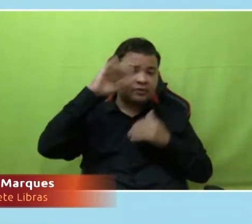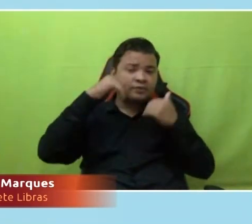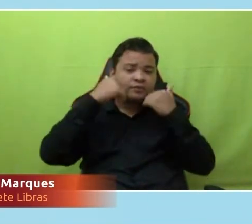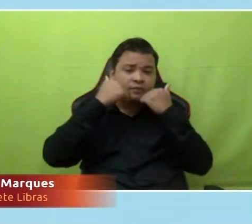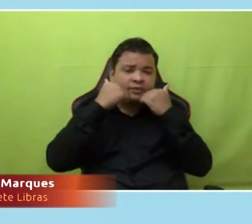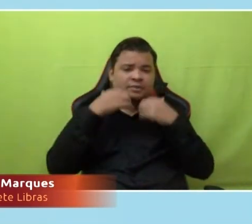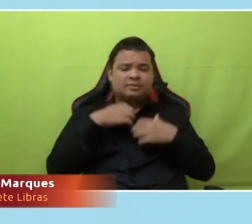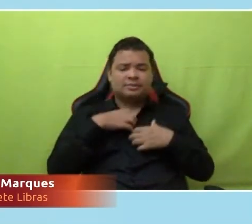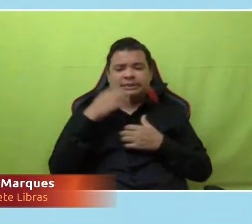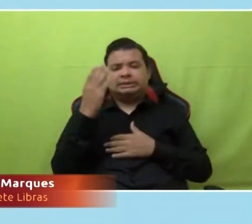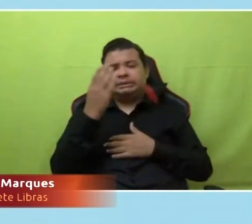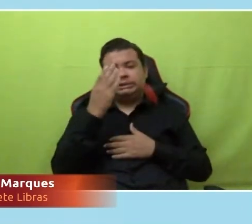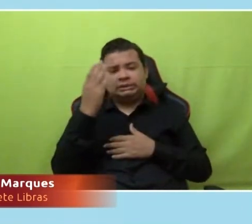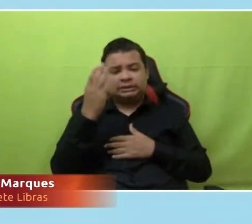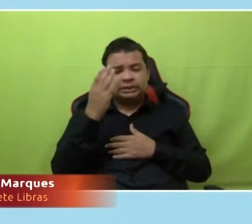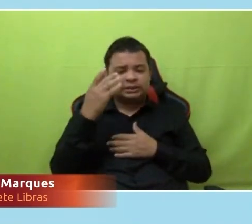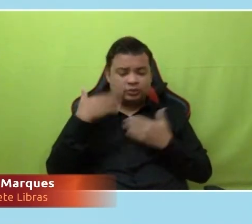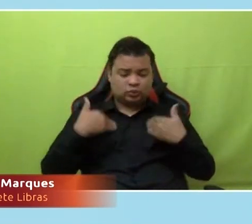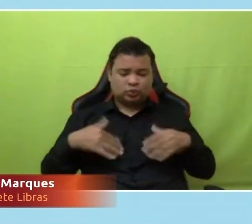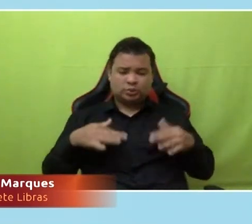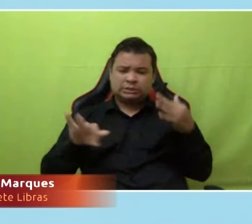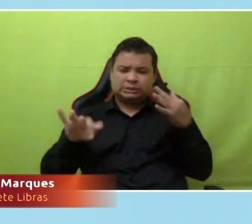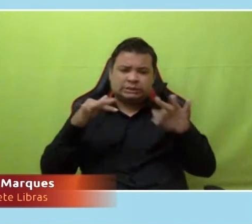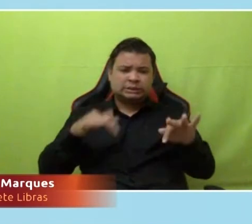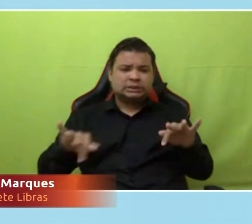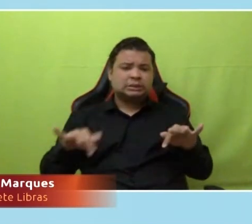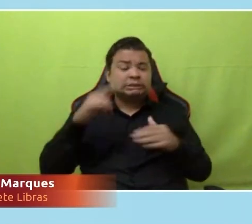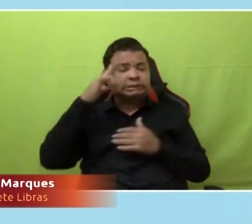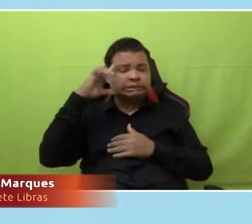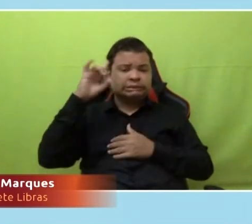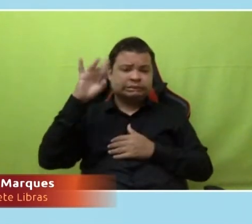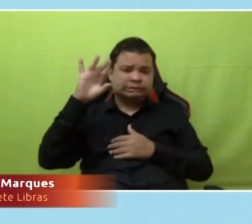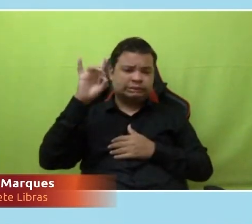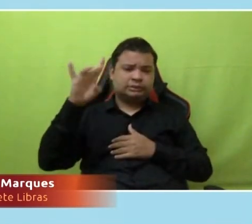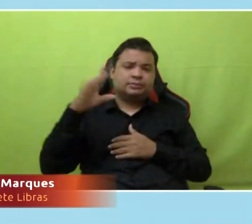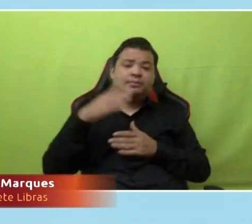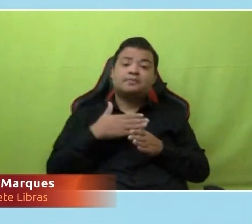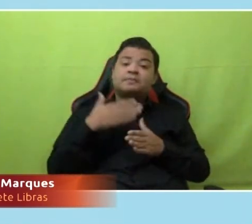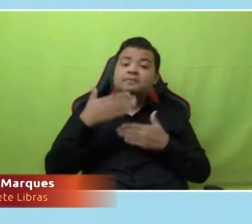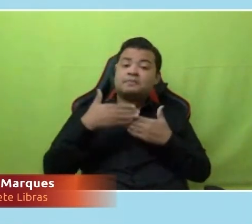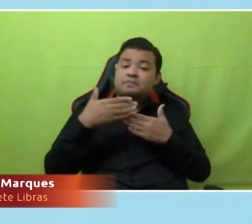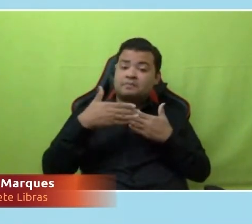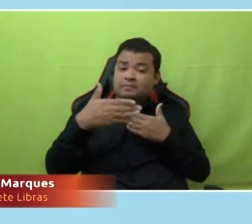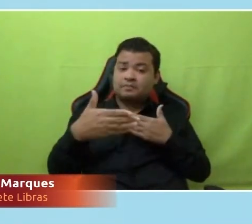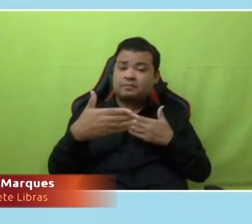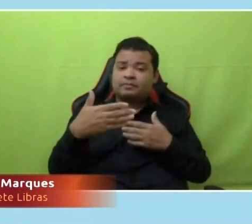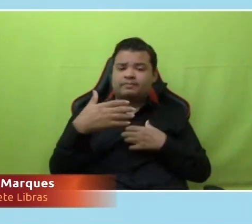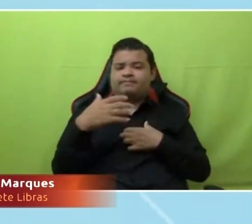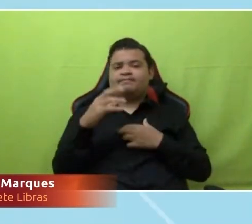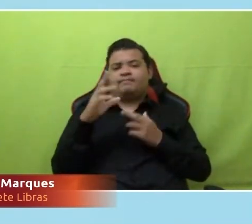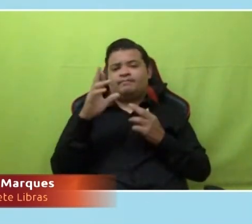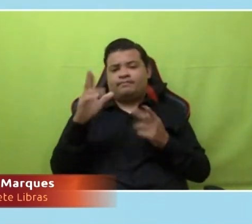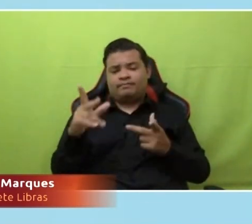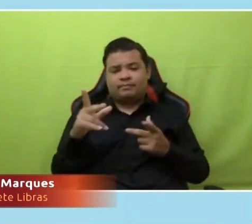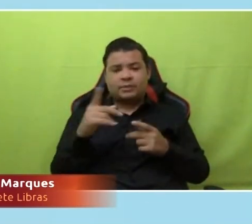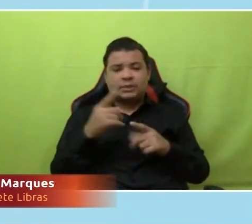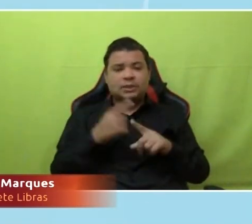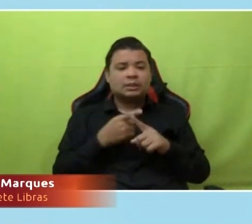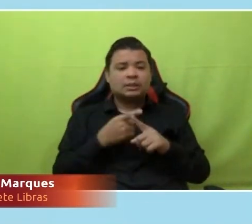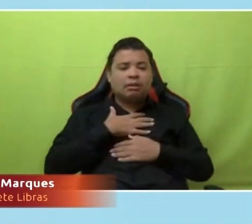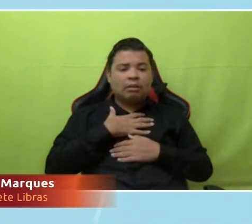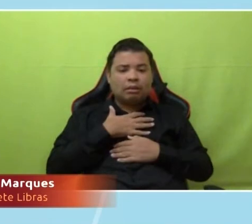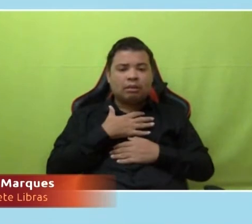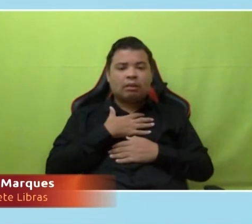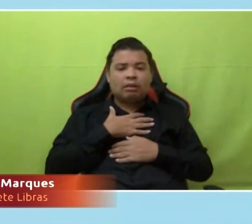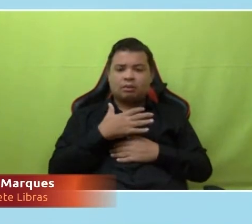dor de cabeça. Do segundo dia em diante, começa a ter mais diferença. Dengue não tem esses quadros respiratórios.